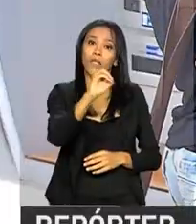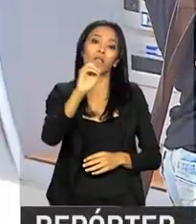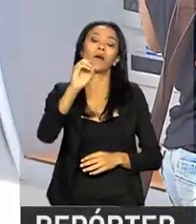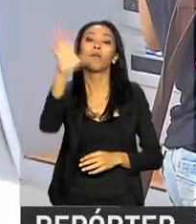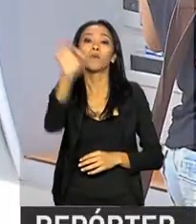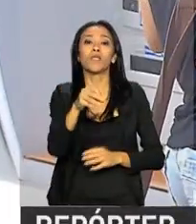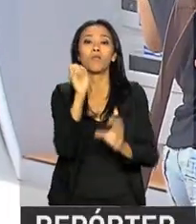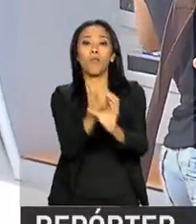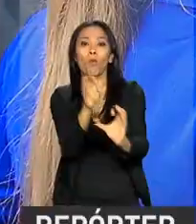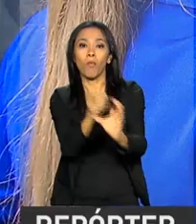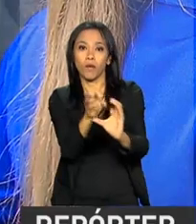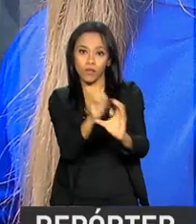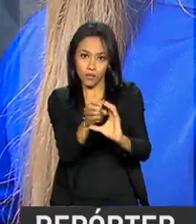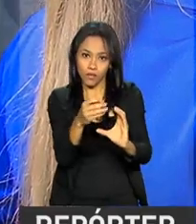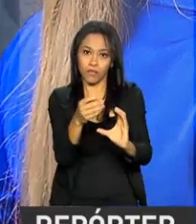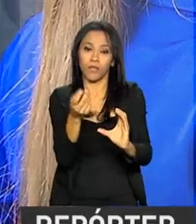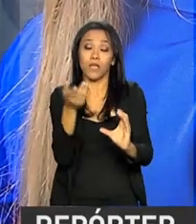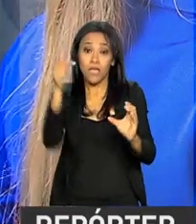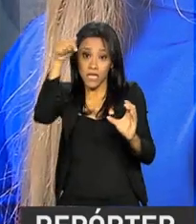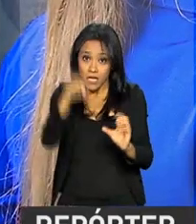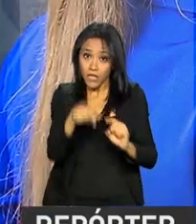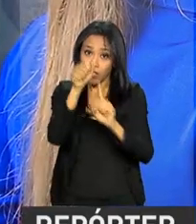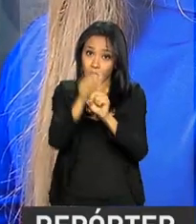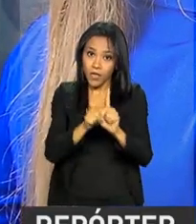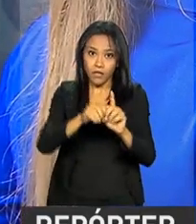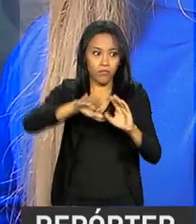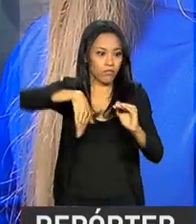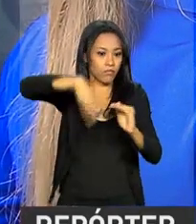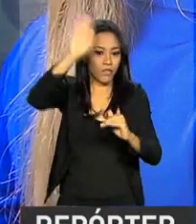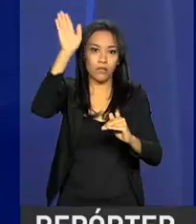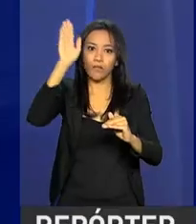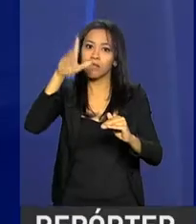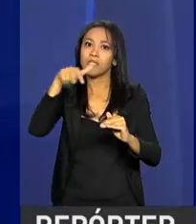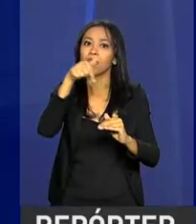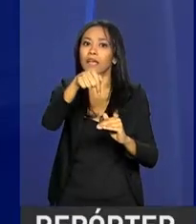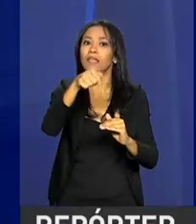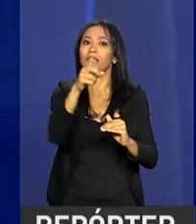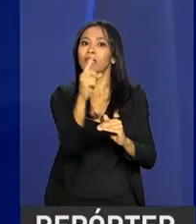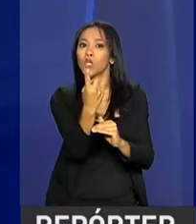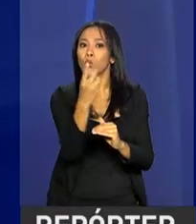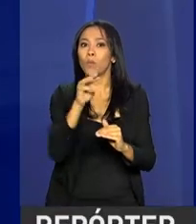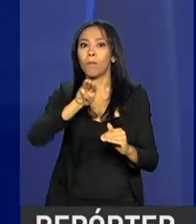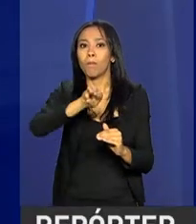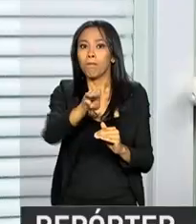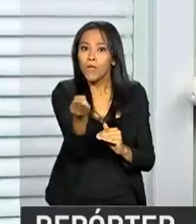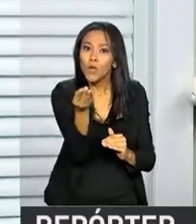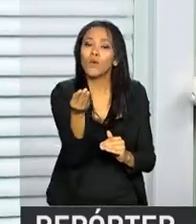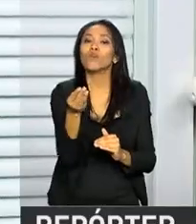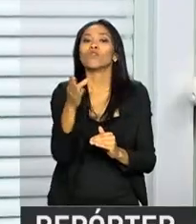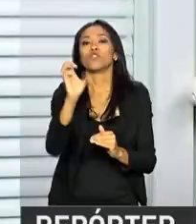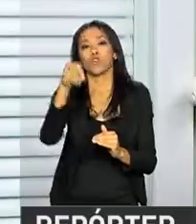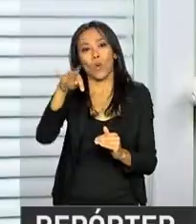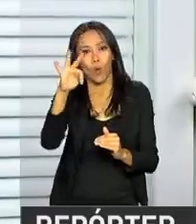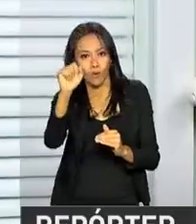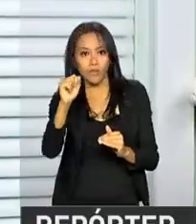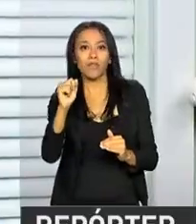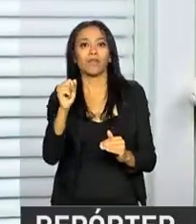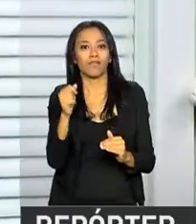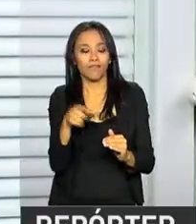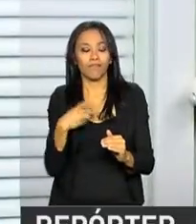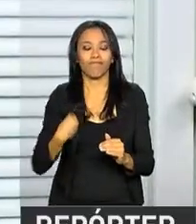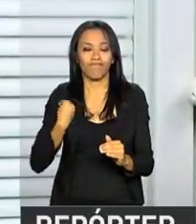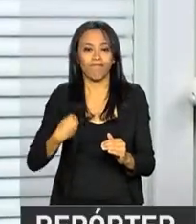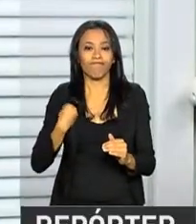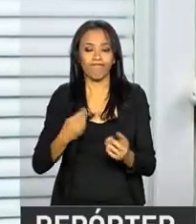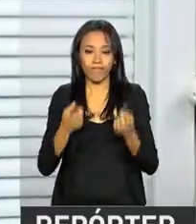em poupança e este mês ultrapassou 71 milhões de contas ativas a melhoria da economia